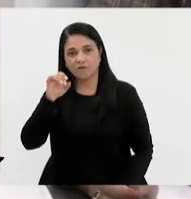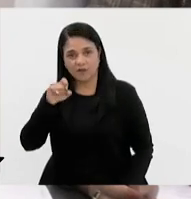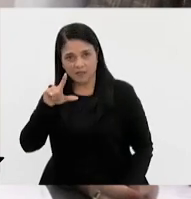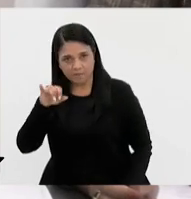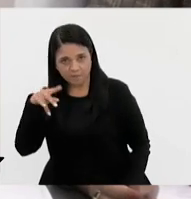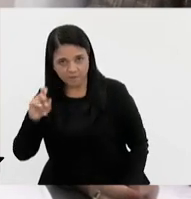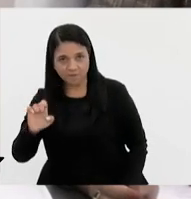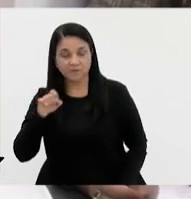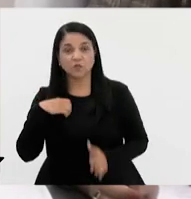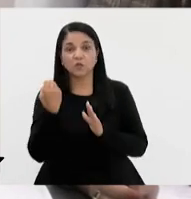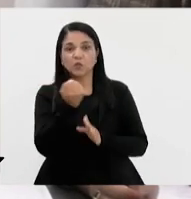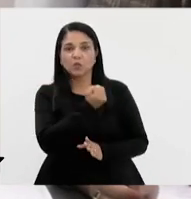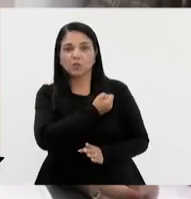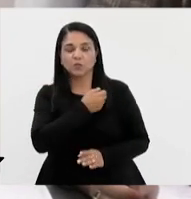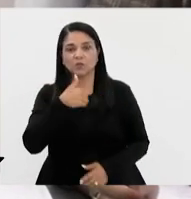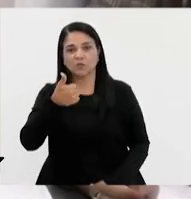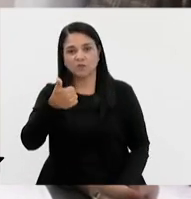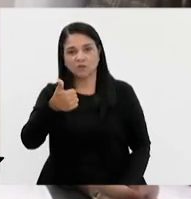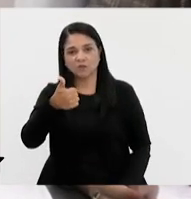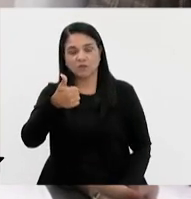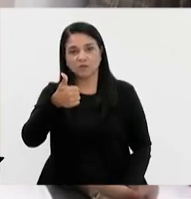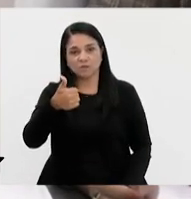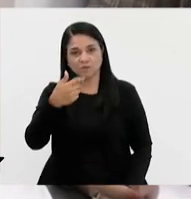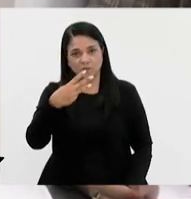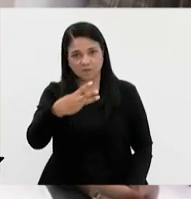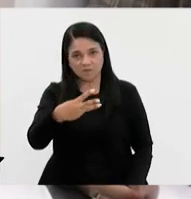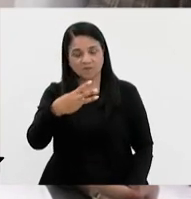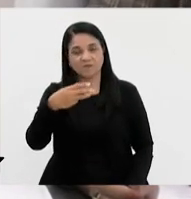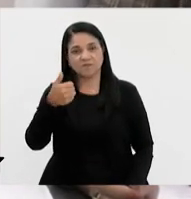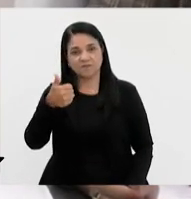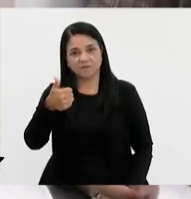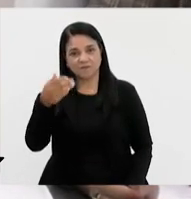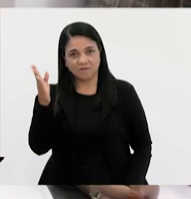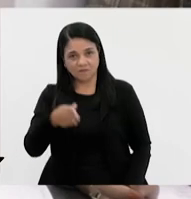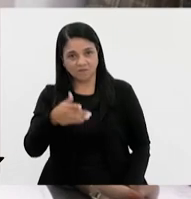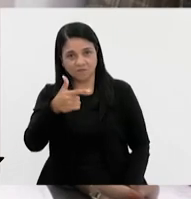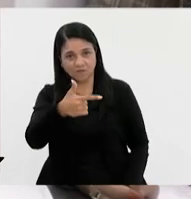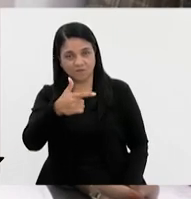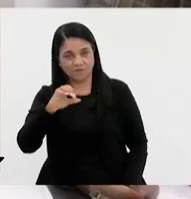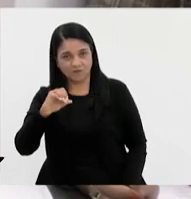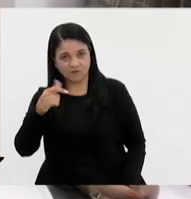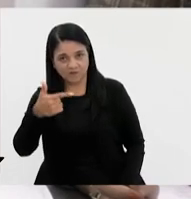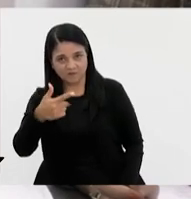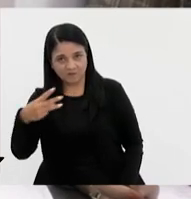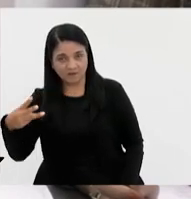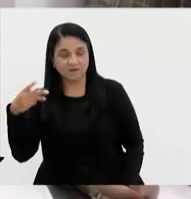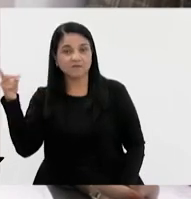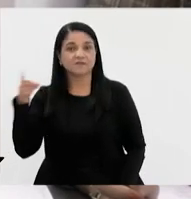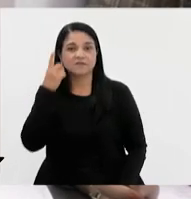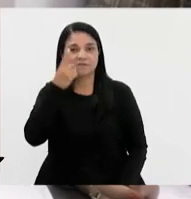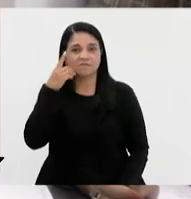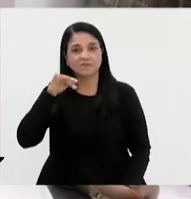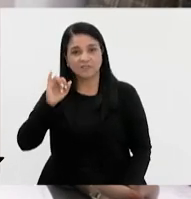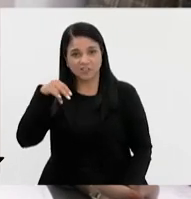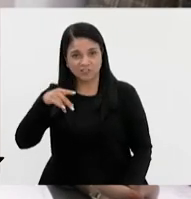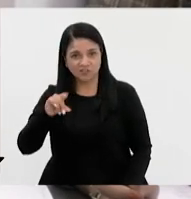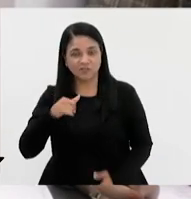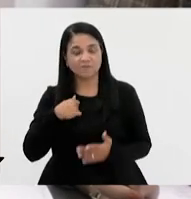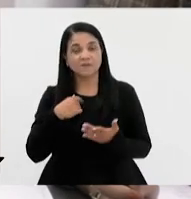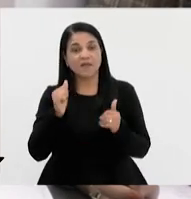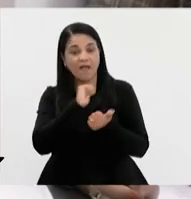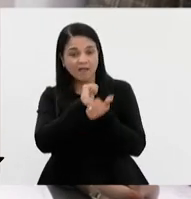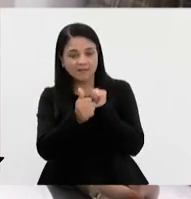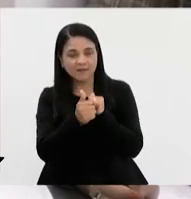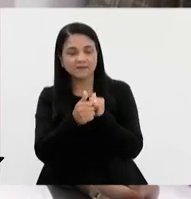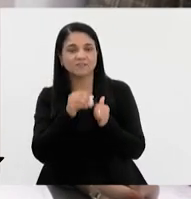número 1014 de 2023, de autoria da deputada Índia Armelau, que dispõe sobre a isenção para atletas de baixa renda do pagamento de